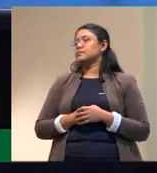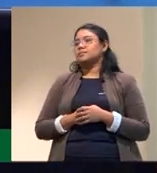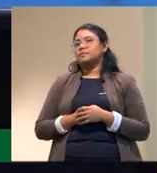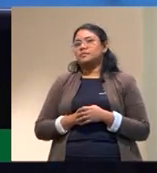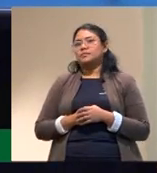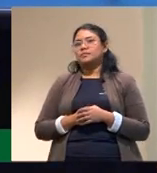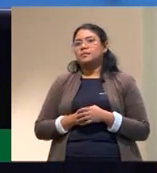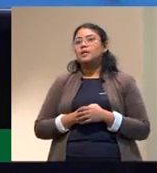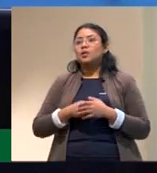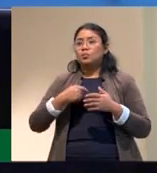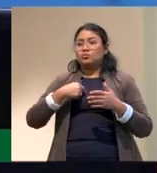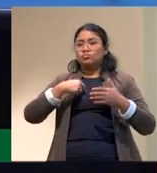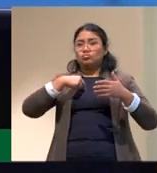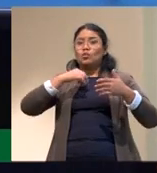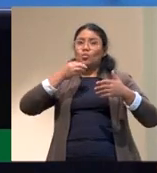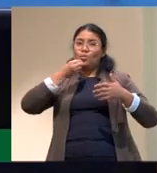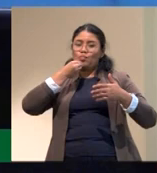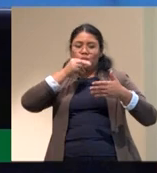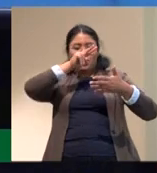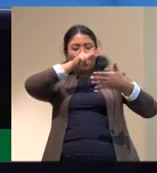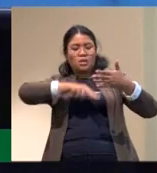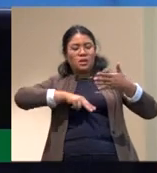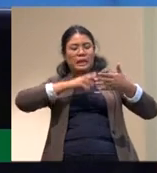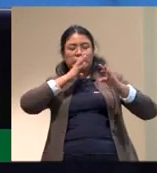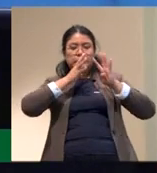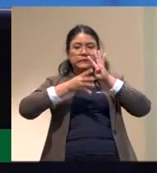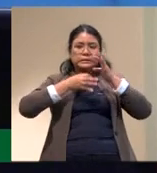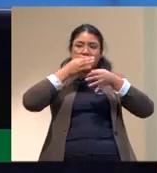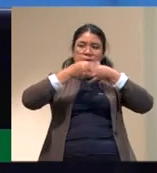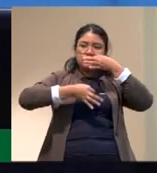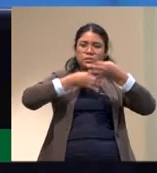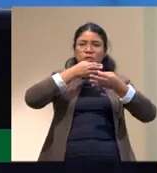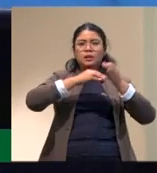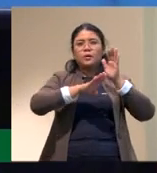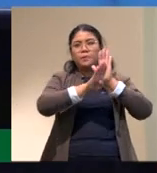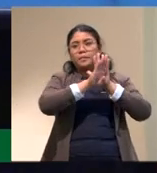leitura crítica da primeira versão da BNCC.